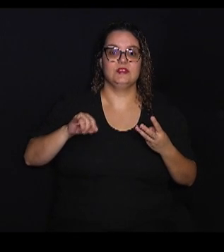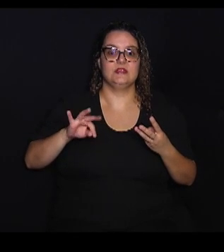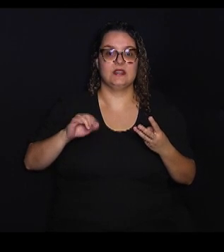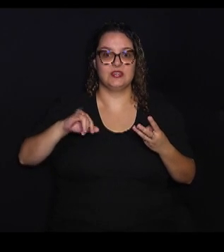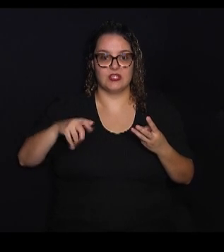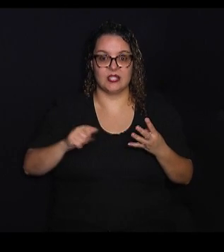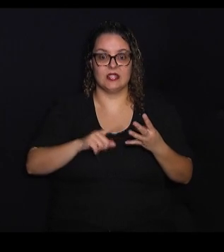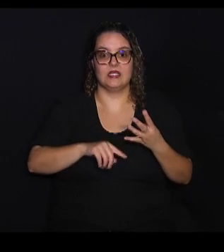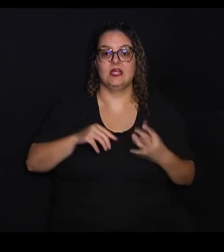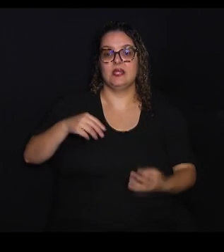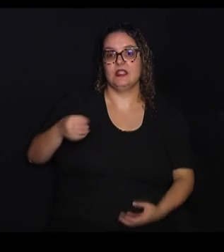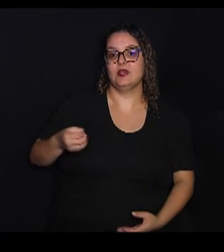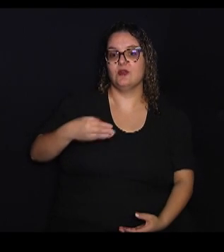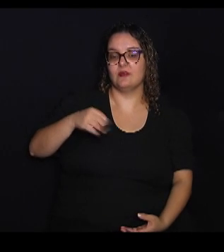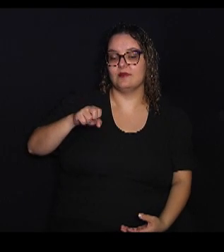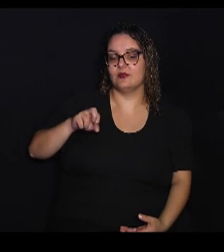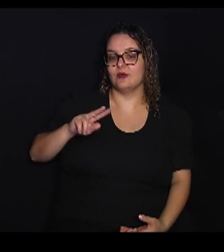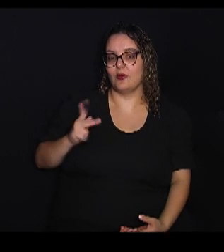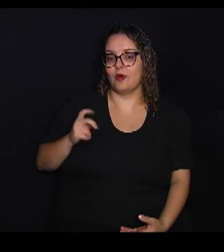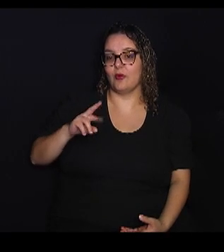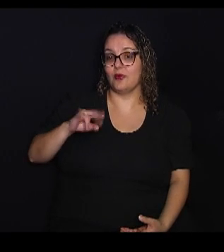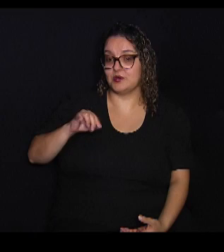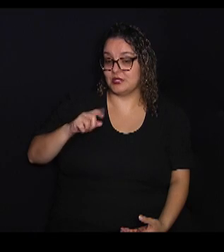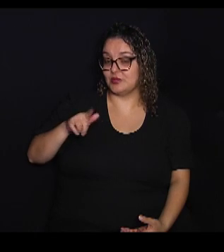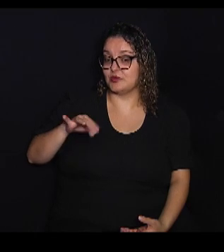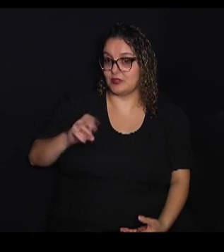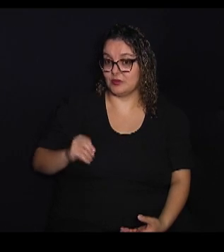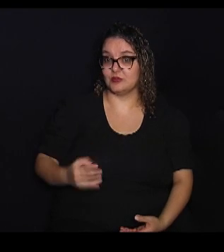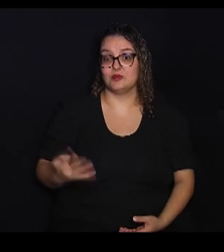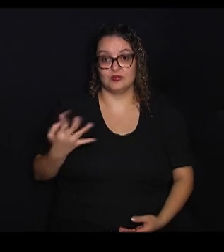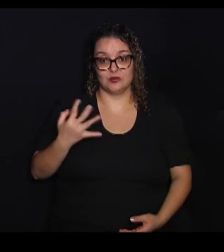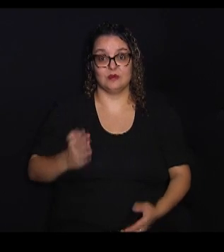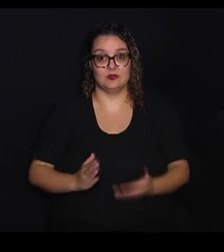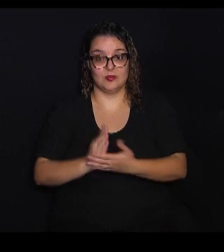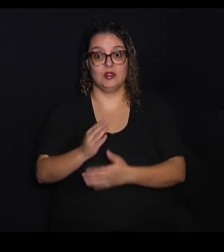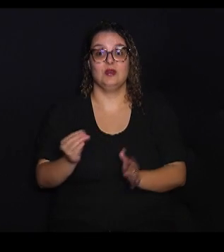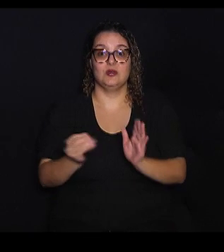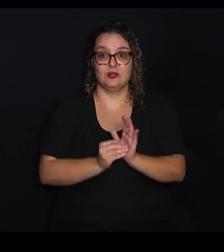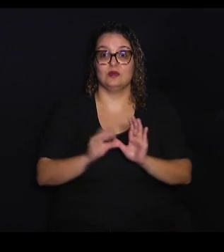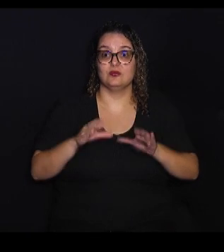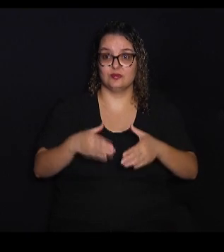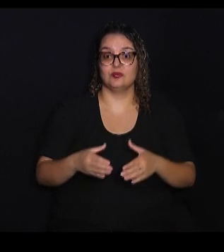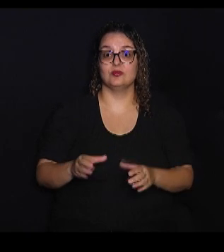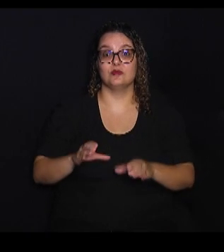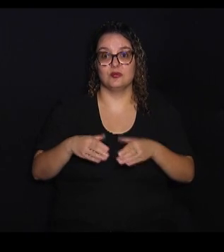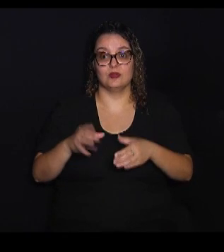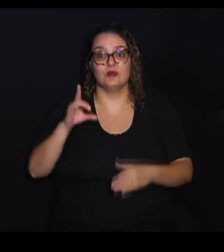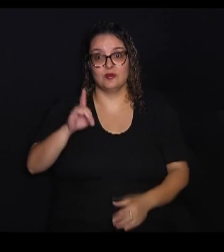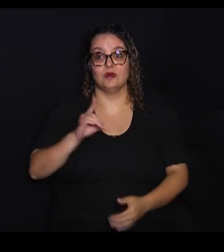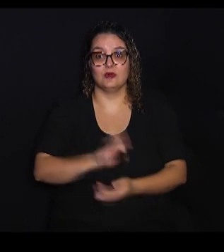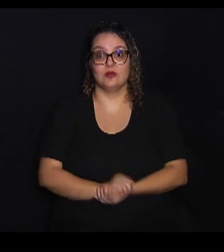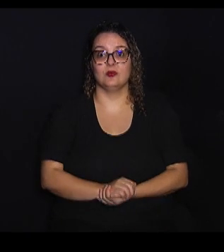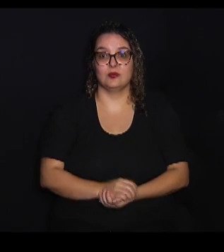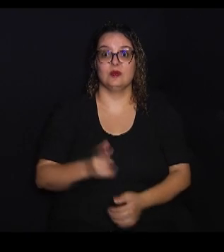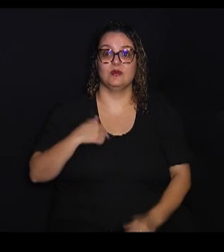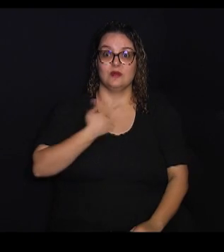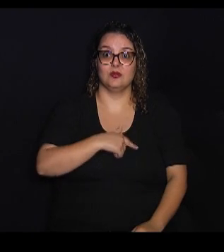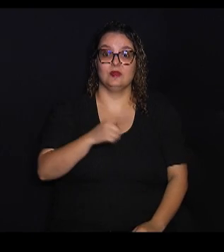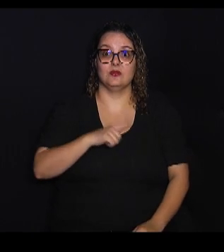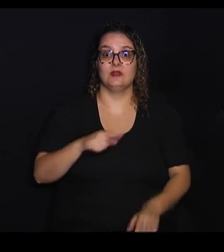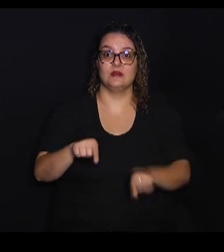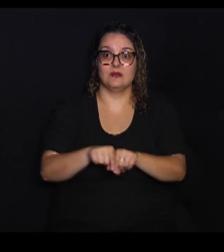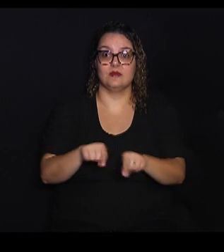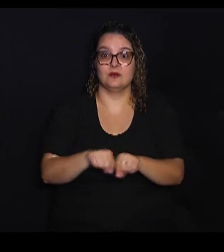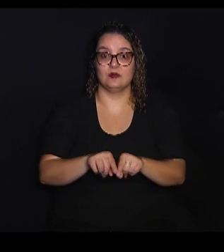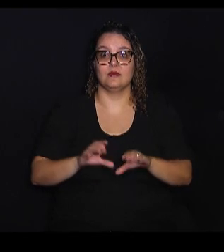31 Novo Horizonte, já os 4 primeiros colocados. E o último grupo, que é o grupo D, nós temos aí também, vamos